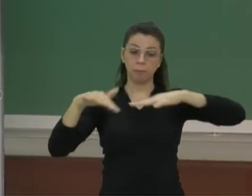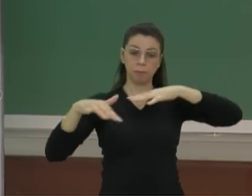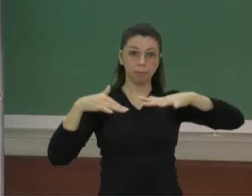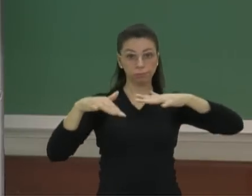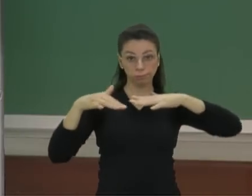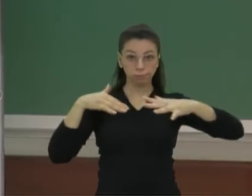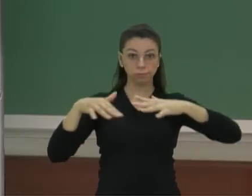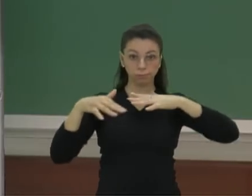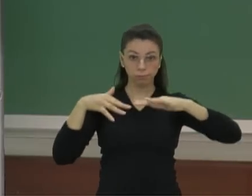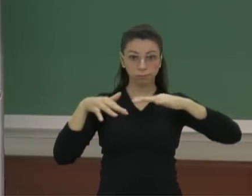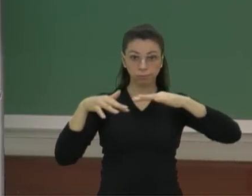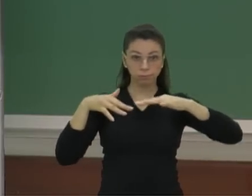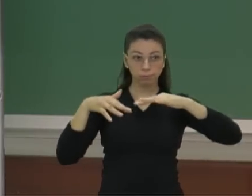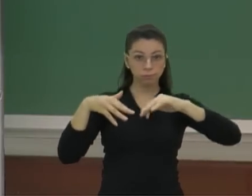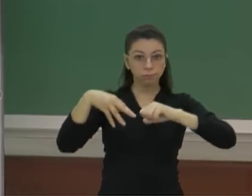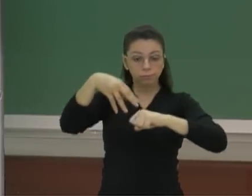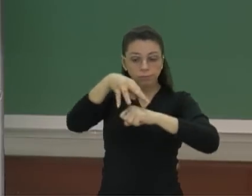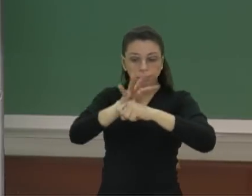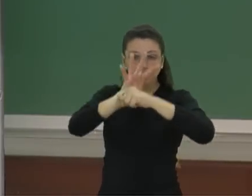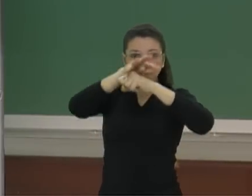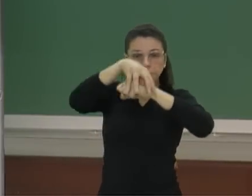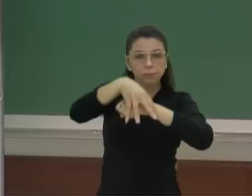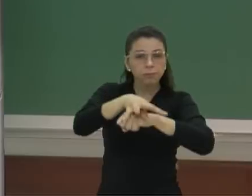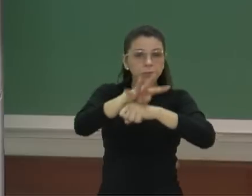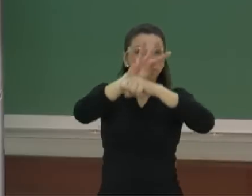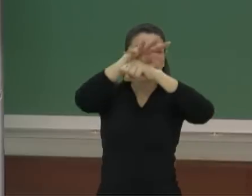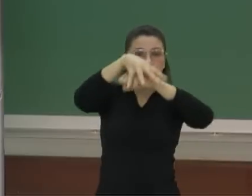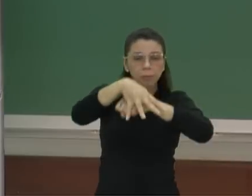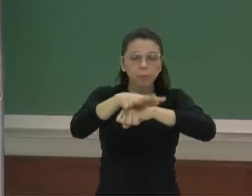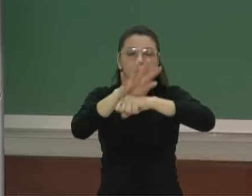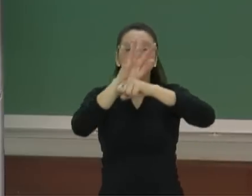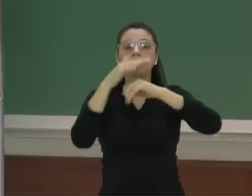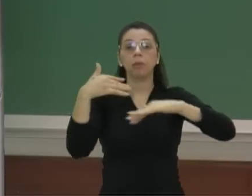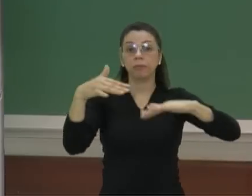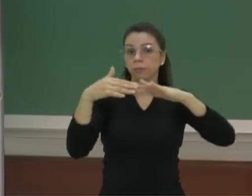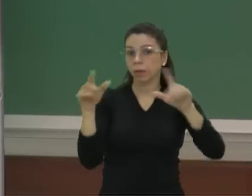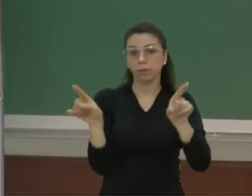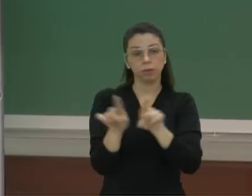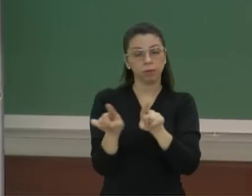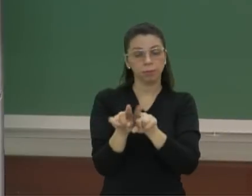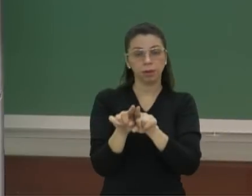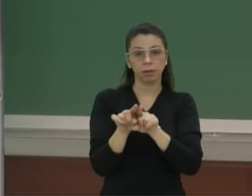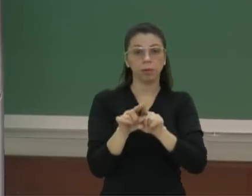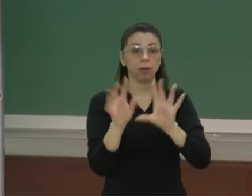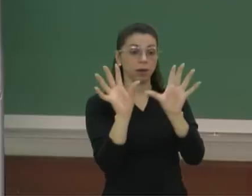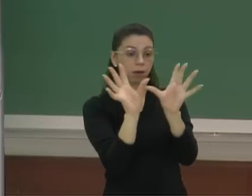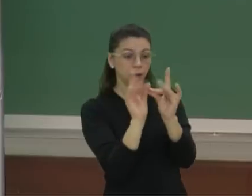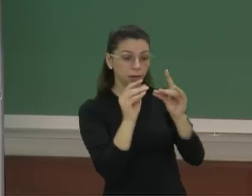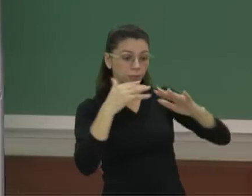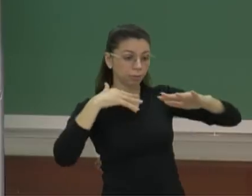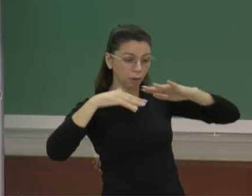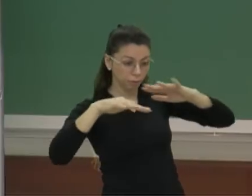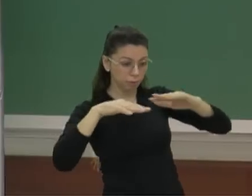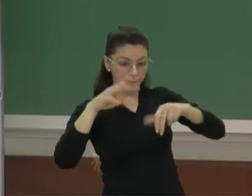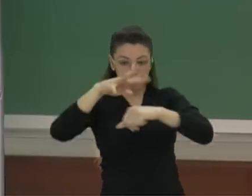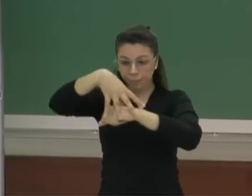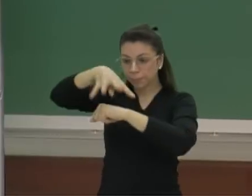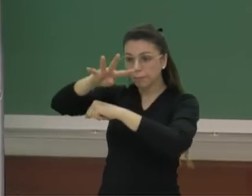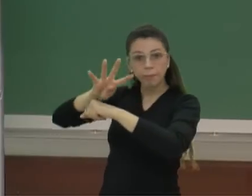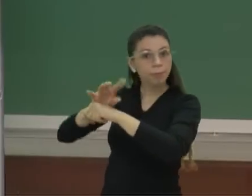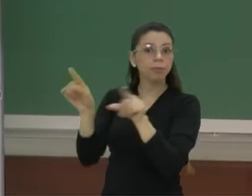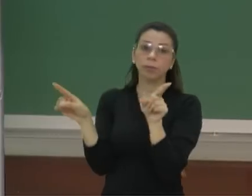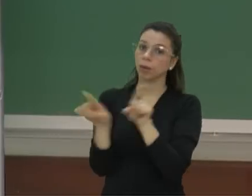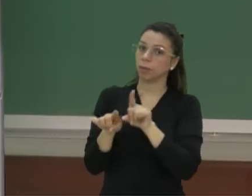essa vibração, o cílio vai mexendo, né? A água mexeu e, consequentemente, esse cílio também